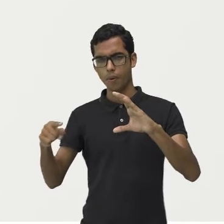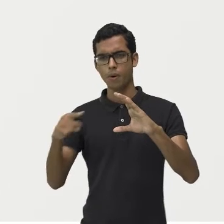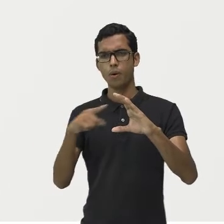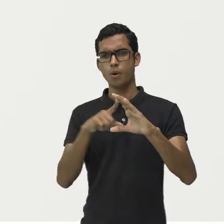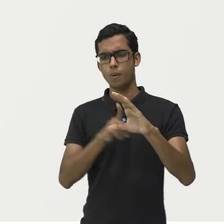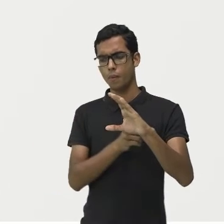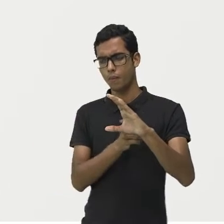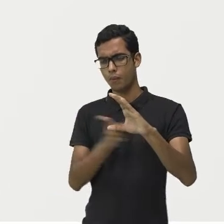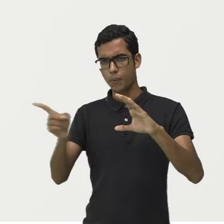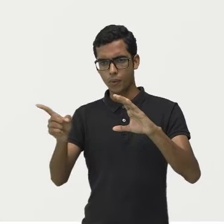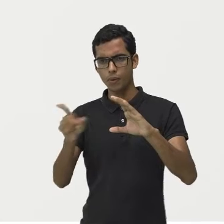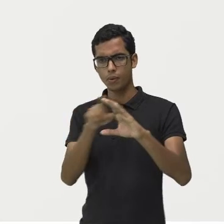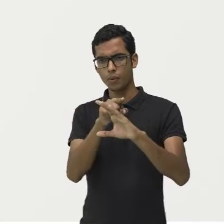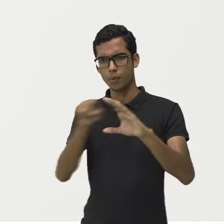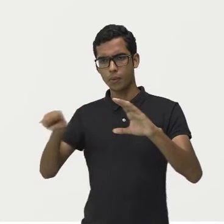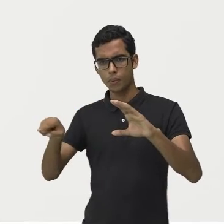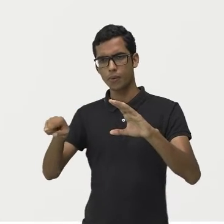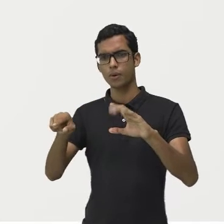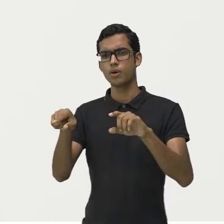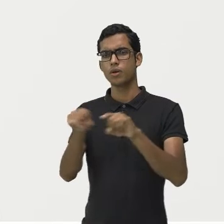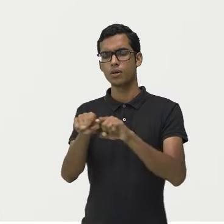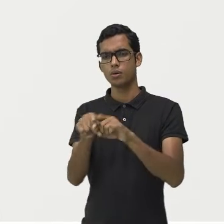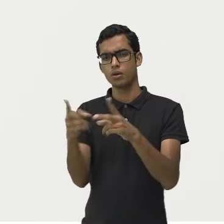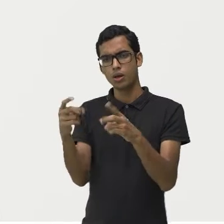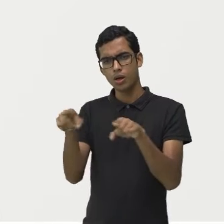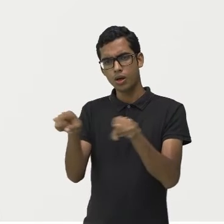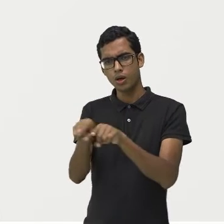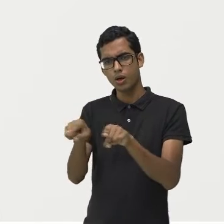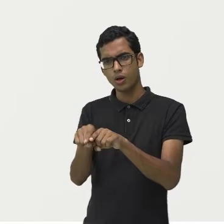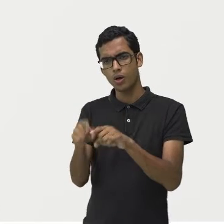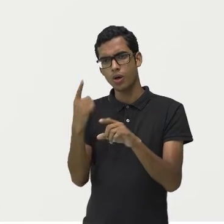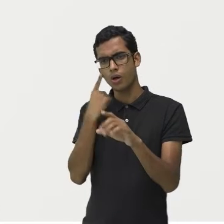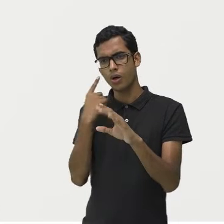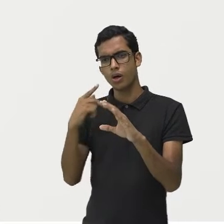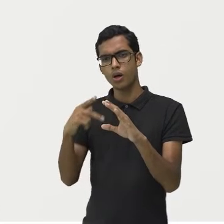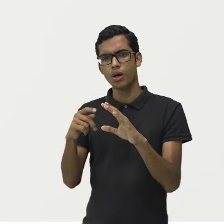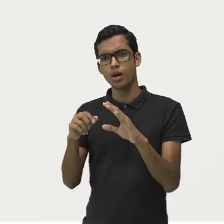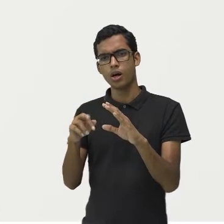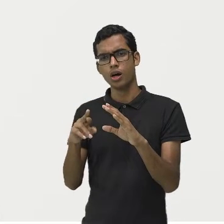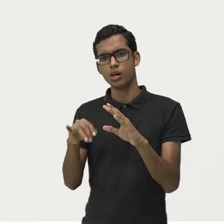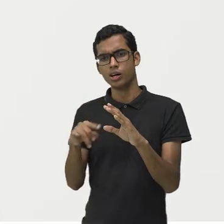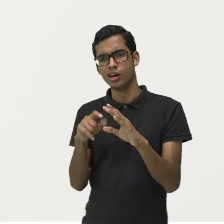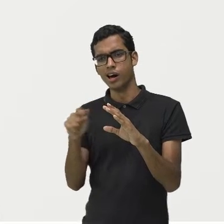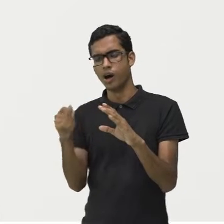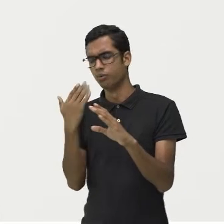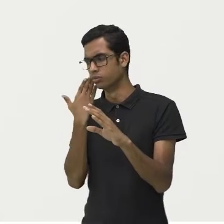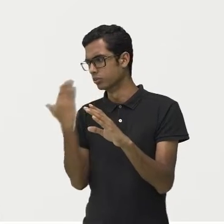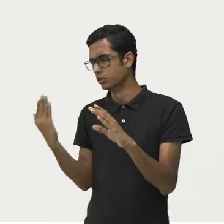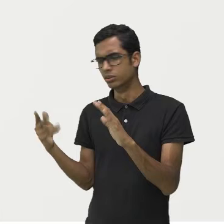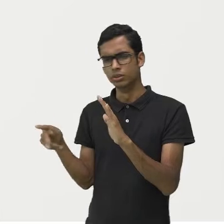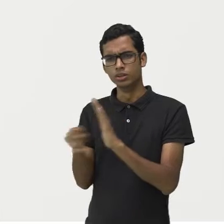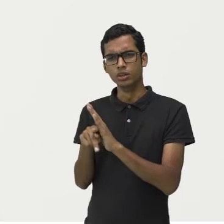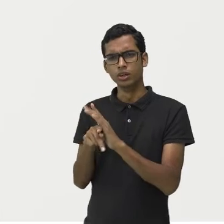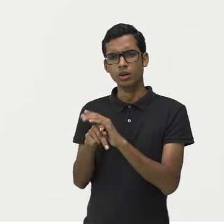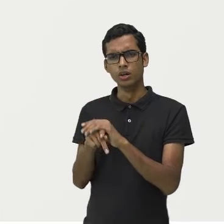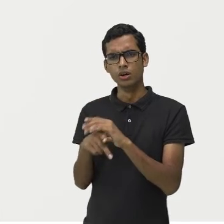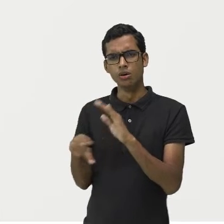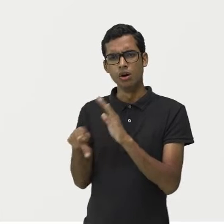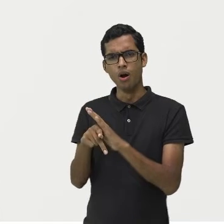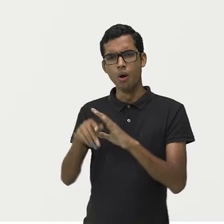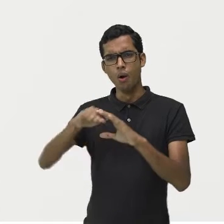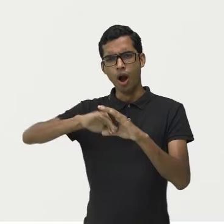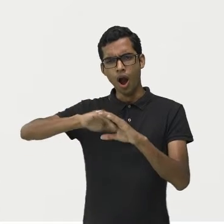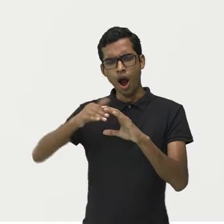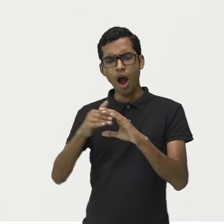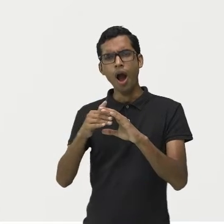serão paraxiais. Então, as condições de nitidez de Gauss são essas aí. Então, um espelho esférico ele só